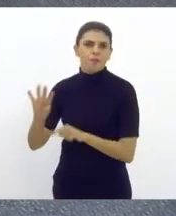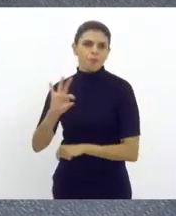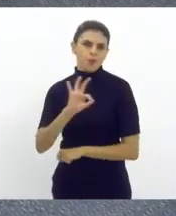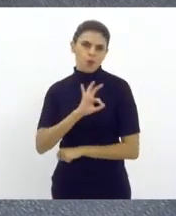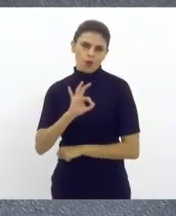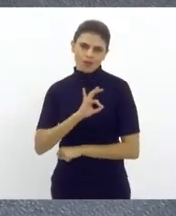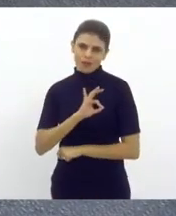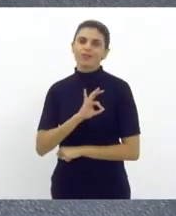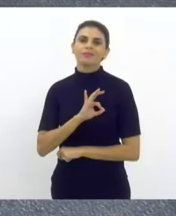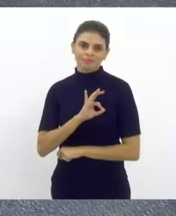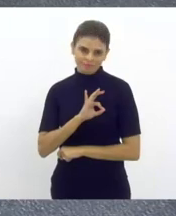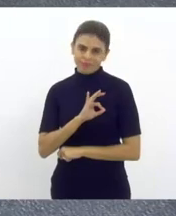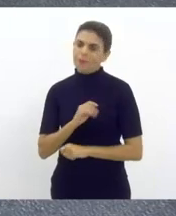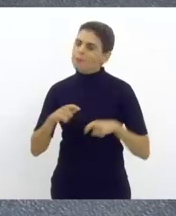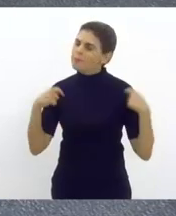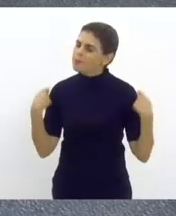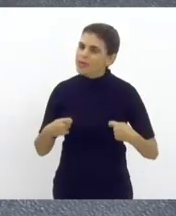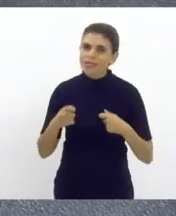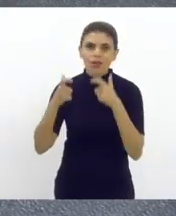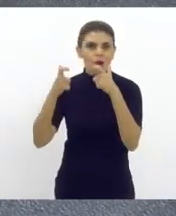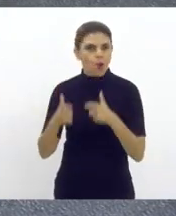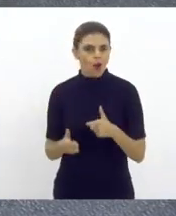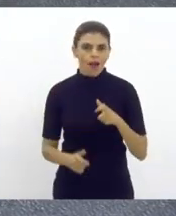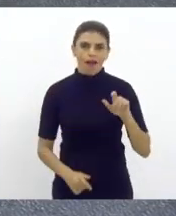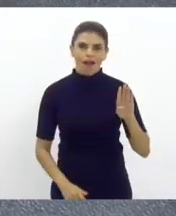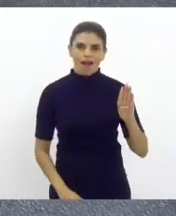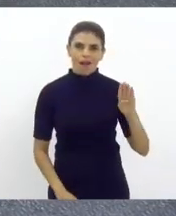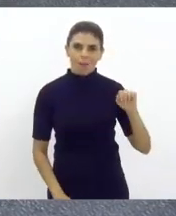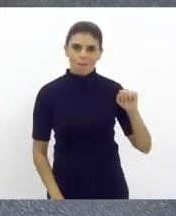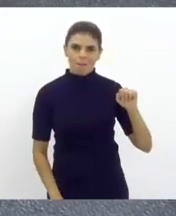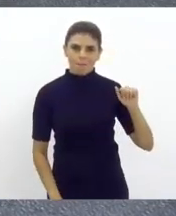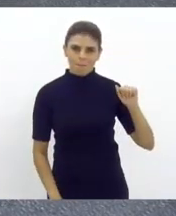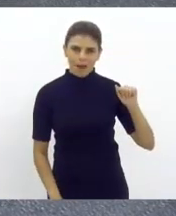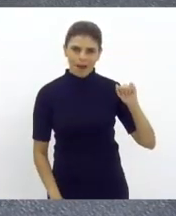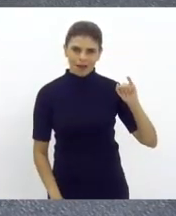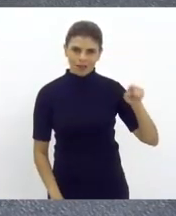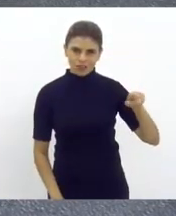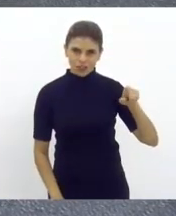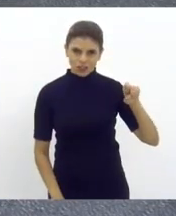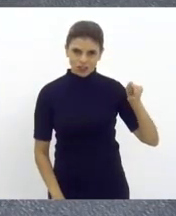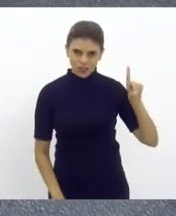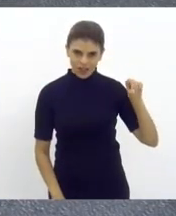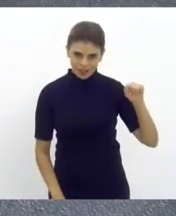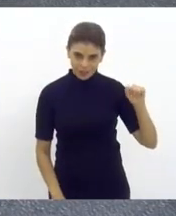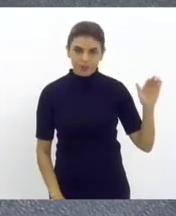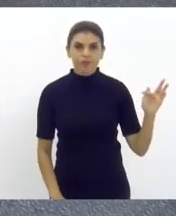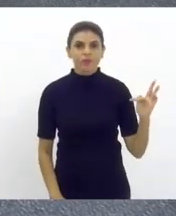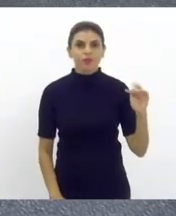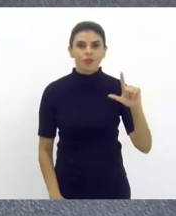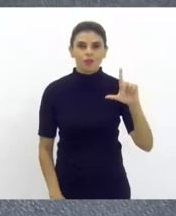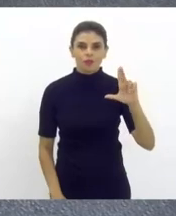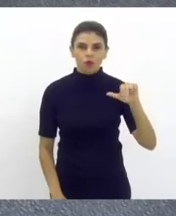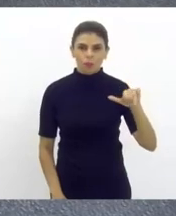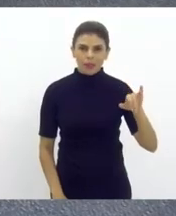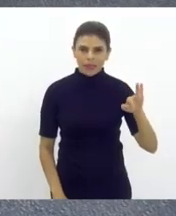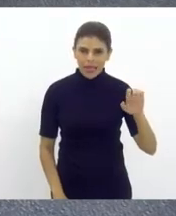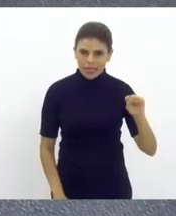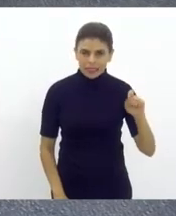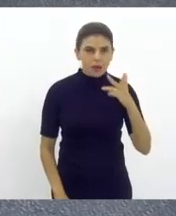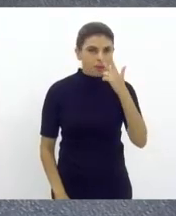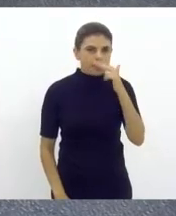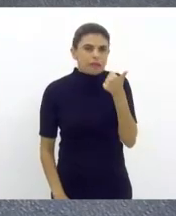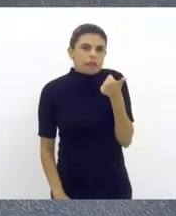porque eu já puxei aqui uma pequena estatística e foi apenas se eu não me engano